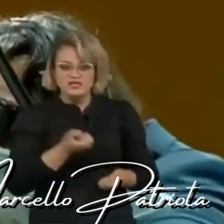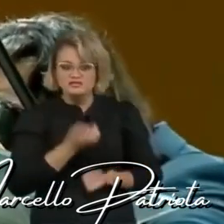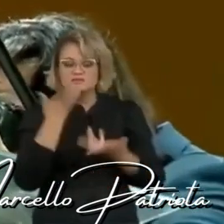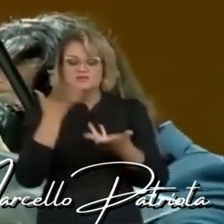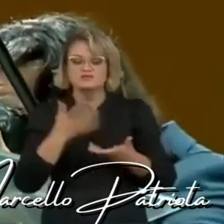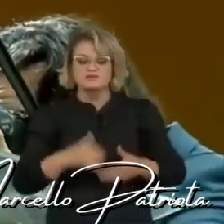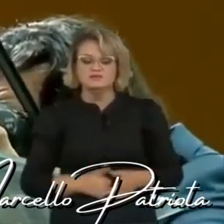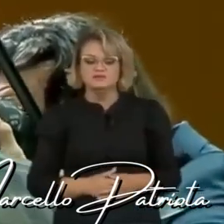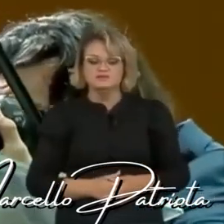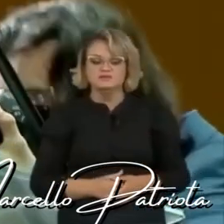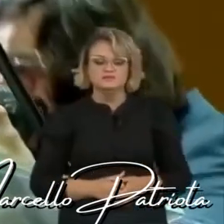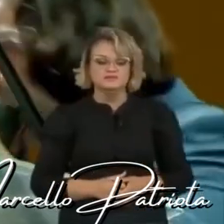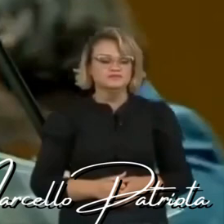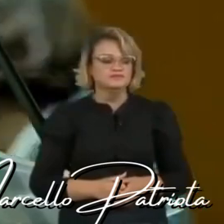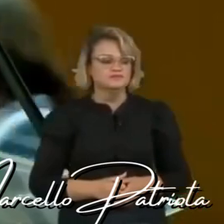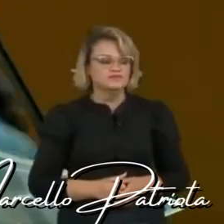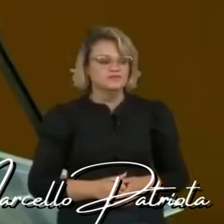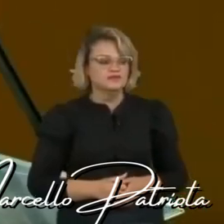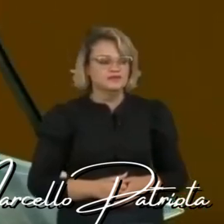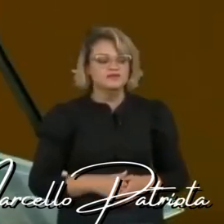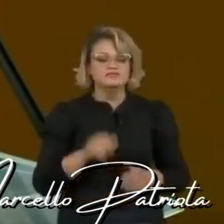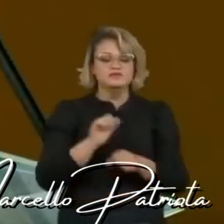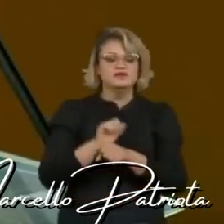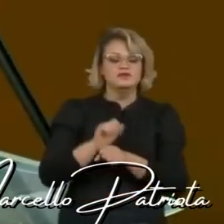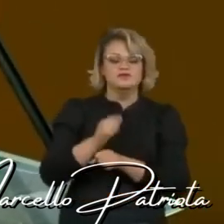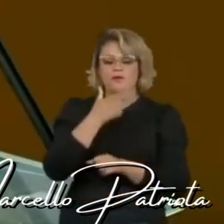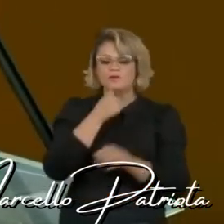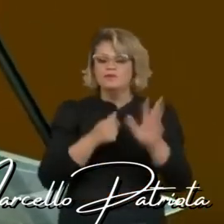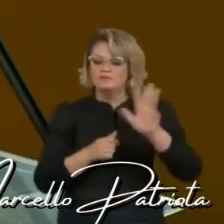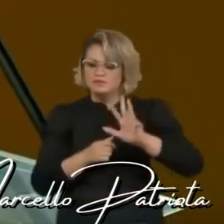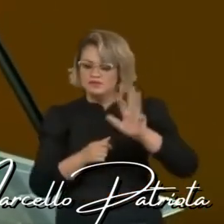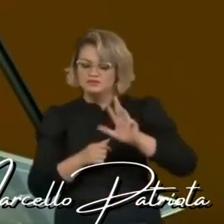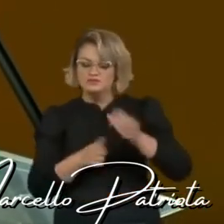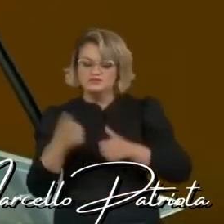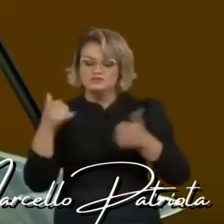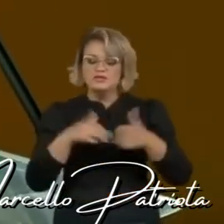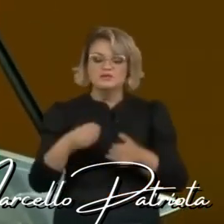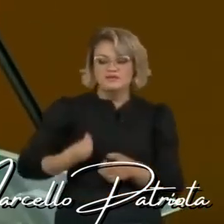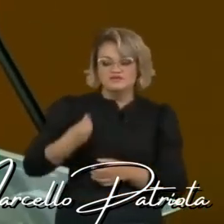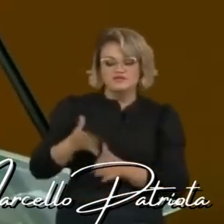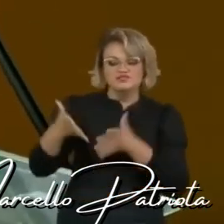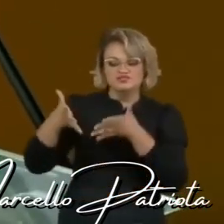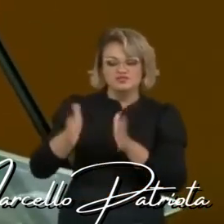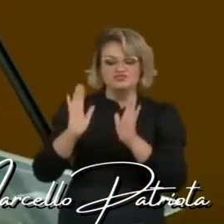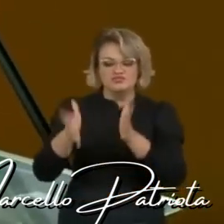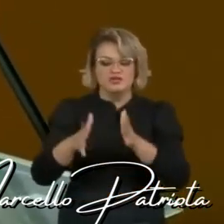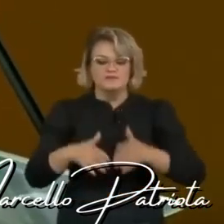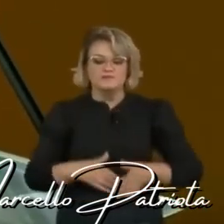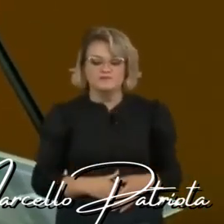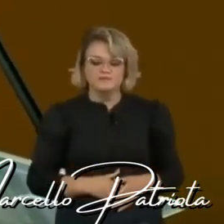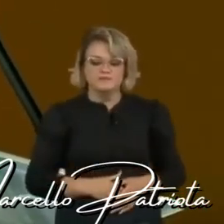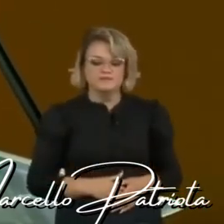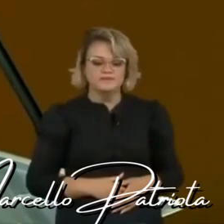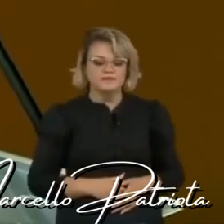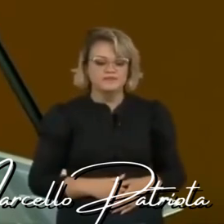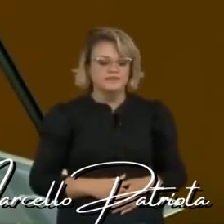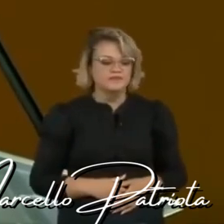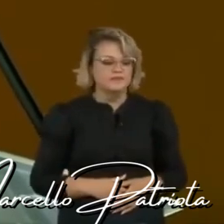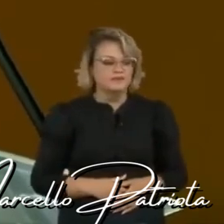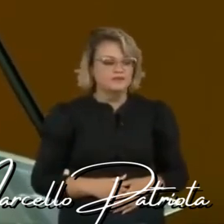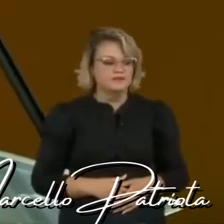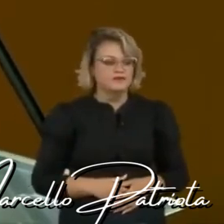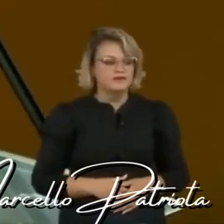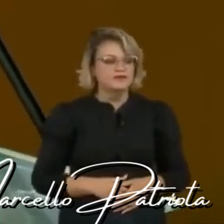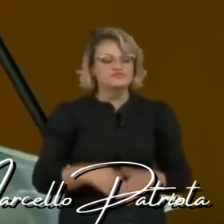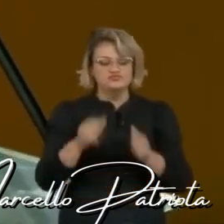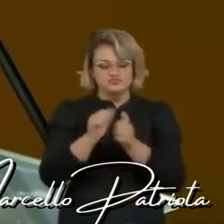né? Para a fala do presidente Lula, que já está no palco, né, ao lado da primeira-dama